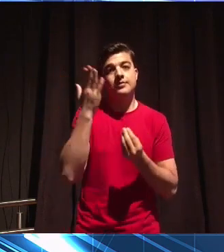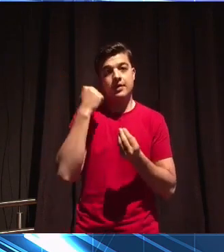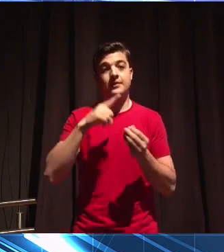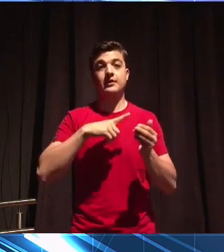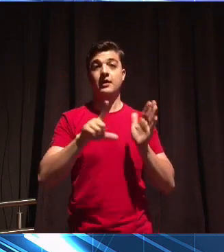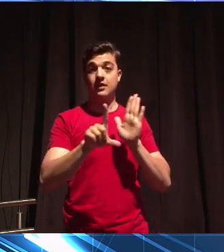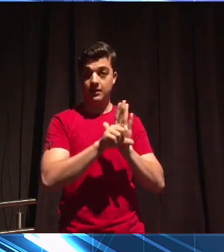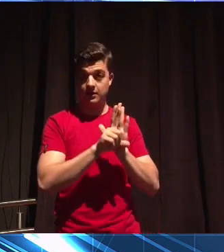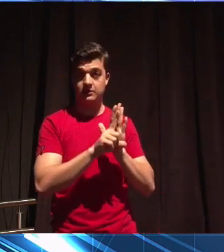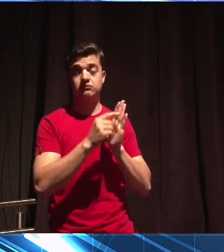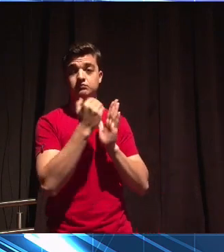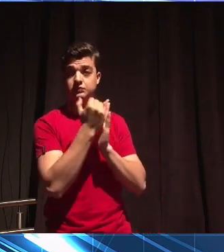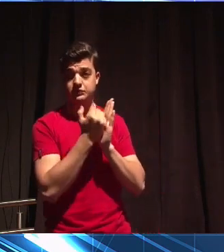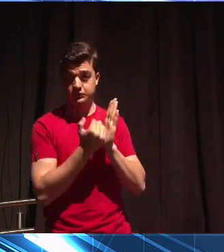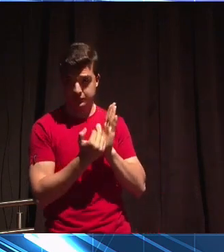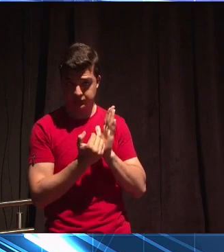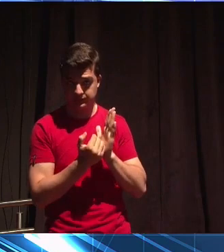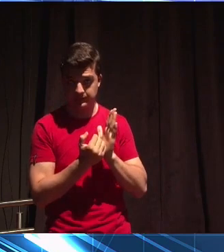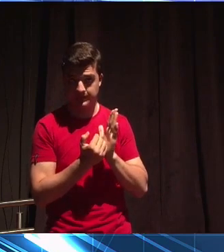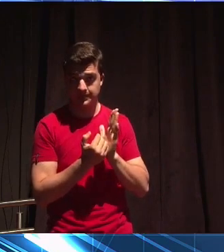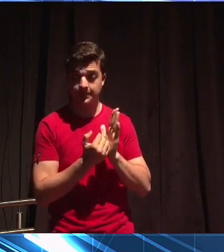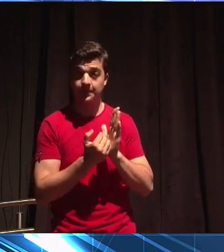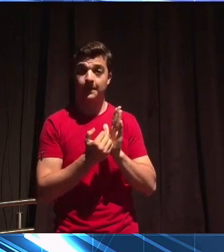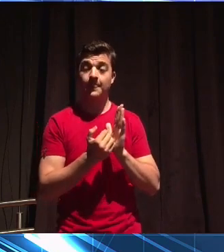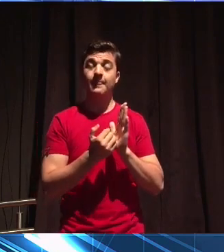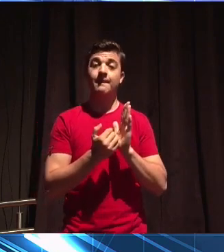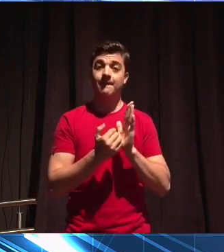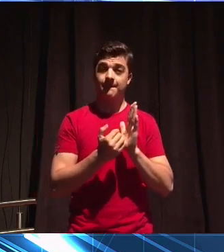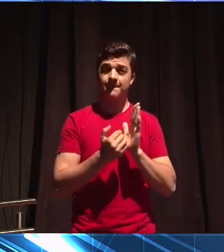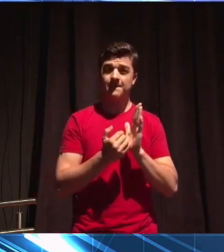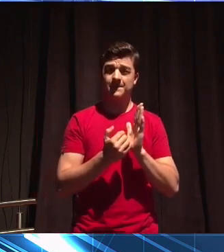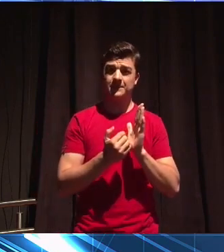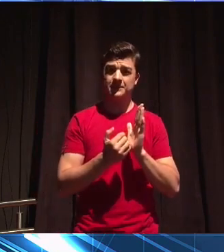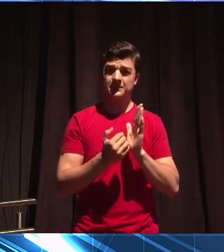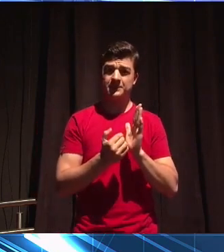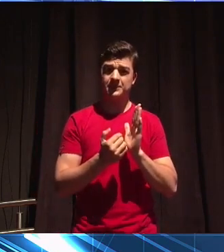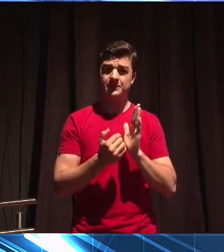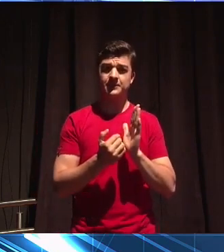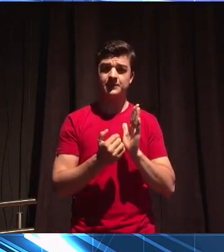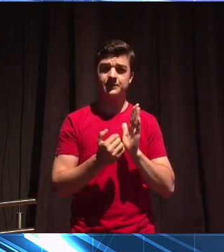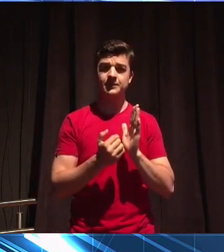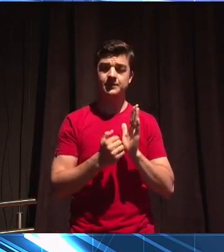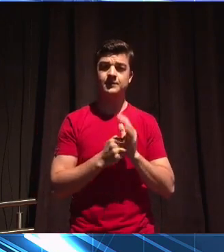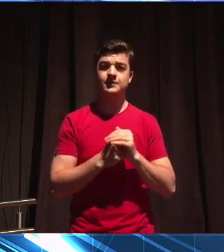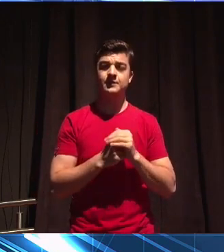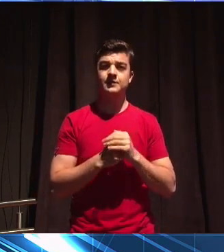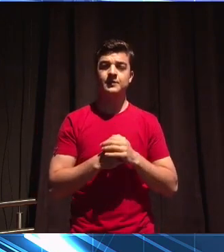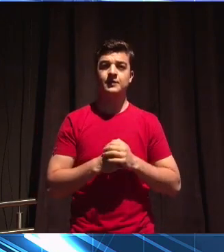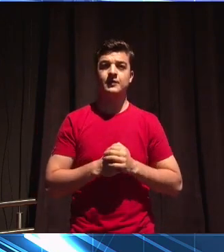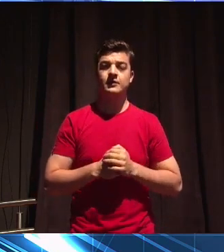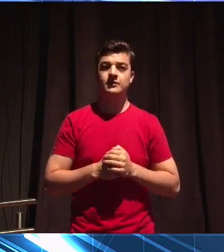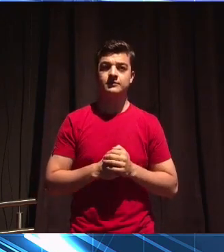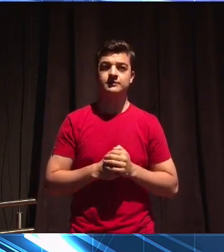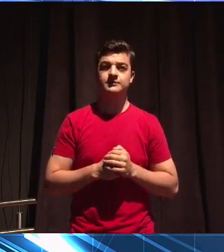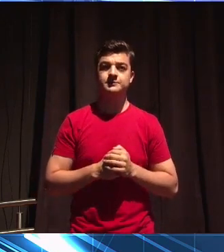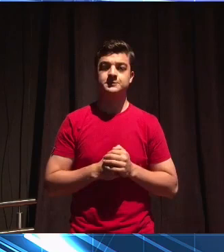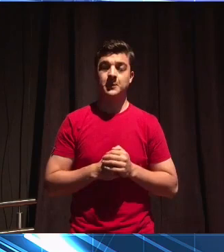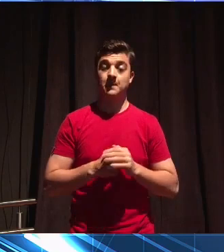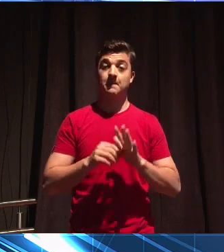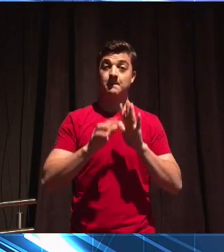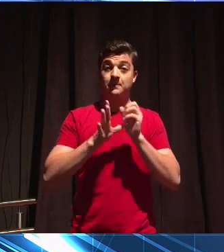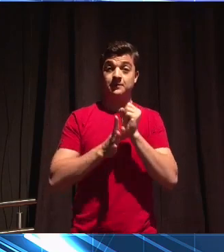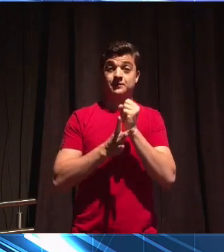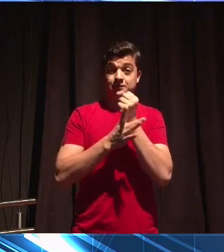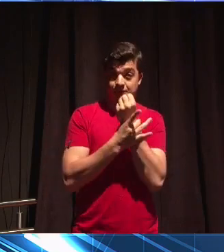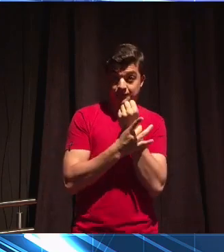por óbvio, mas ele é muito ligado a uma questão de estándares que nós temos, por exemplo, em mercado. E, além disso, a segurança impacta a